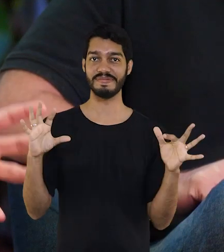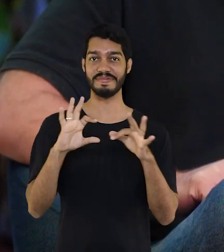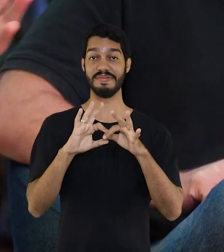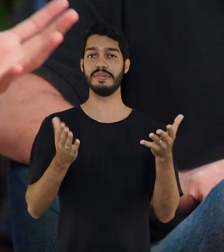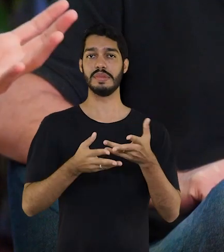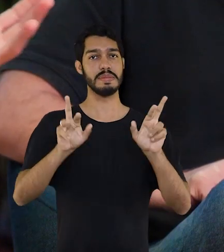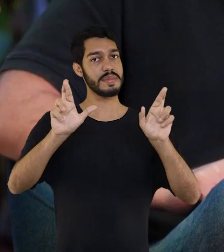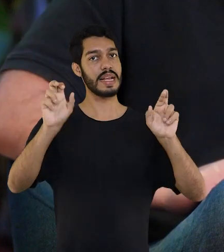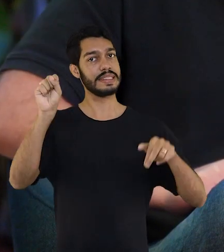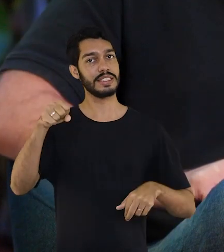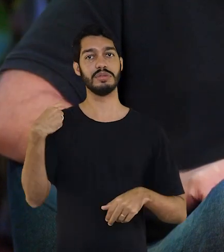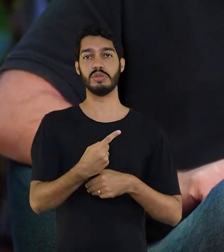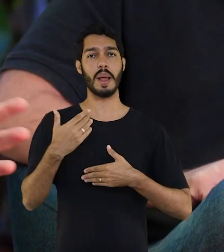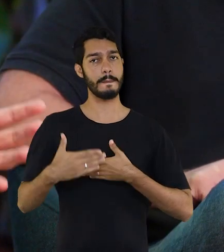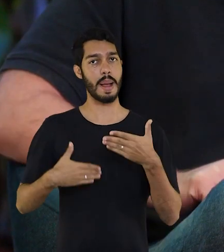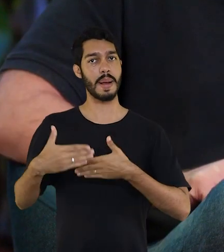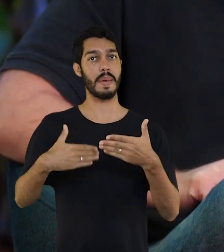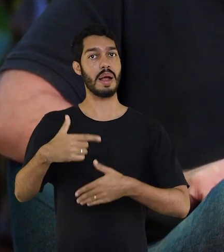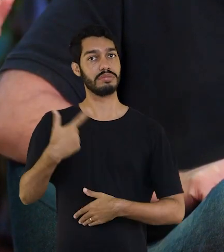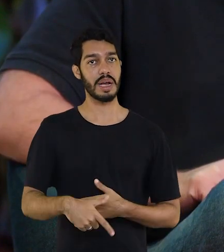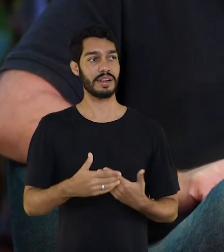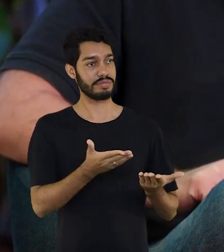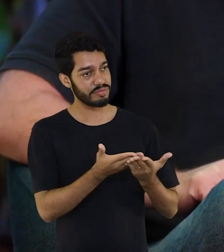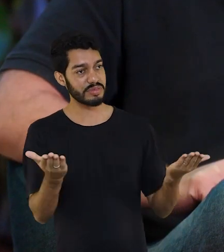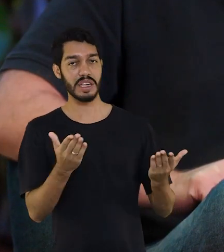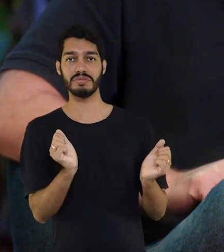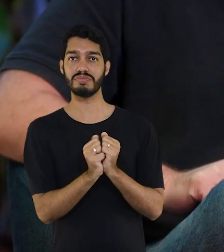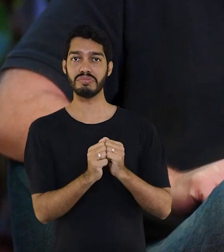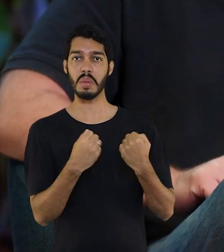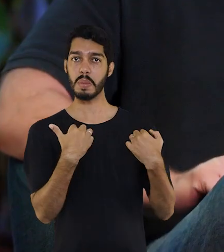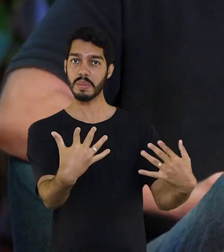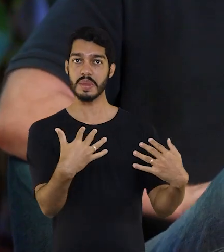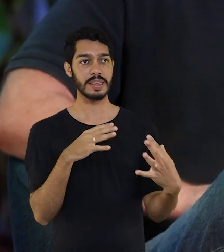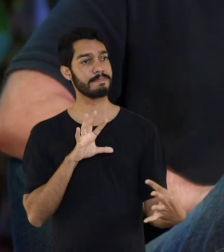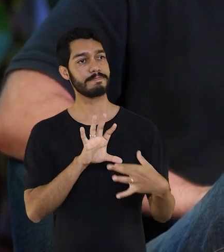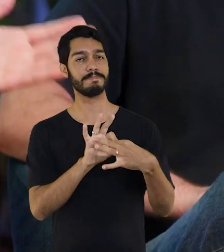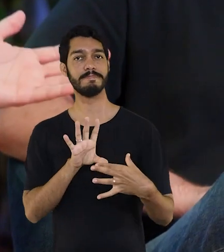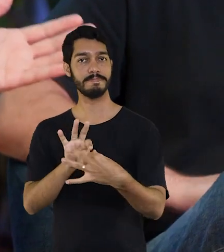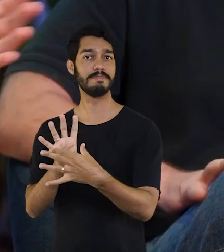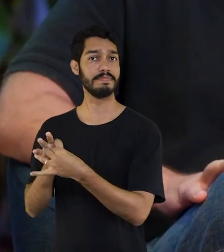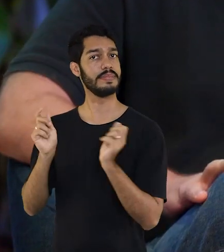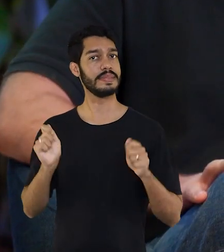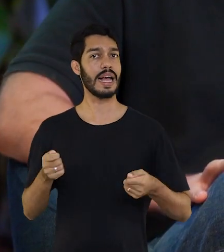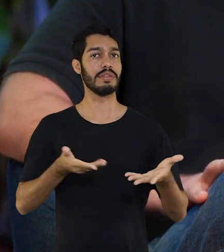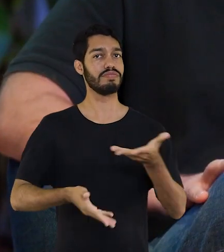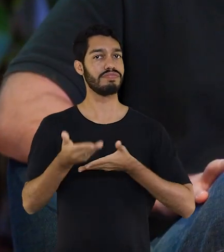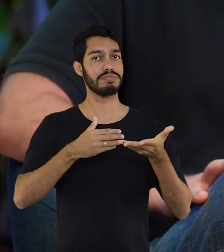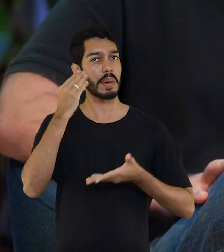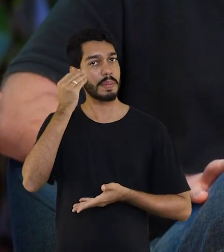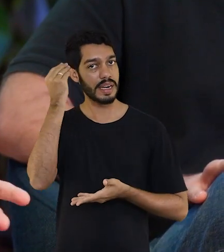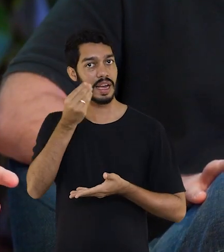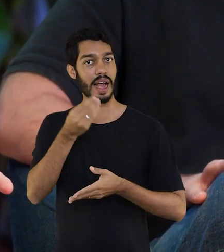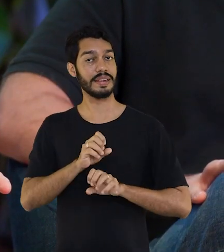né, de criarmos essa conexão. E eu espero de verdade que a gente crie essa conexão também, tanto de vocês conosco aqui, como cada um de nós. Eu acho que a gente tem muito